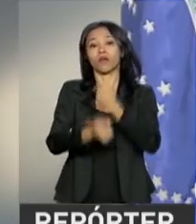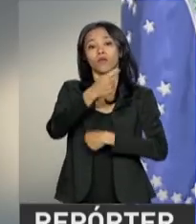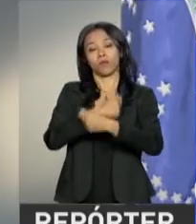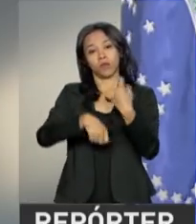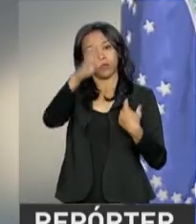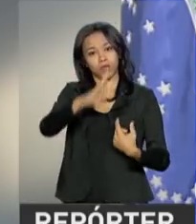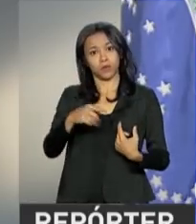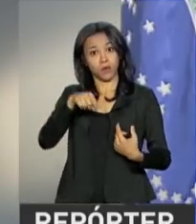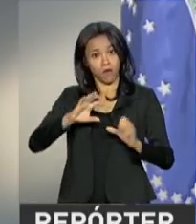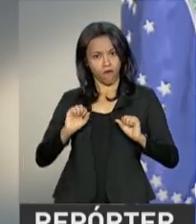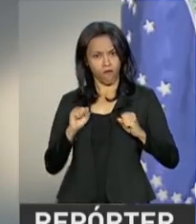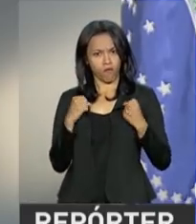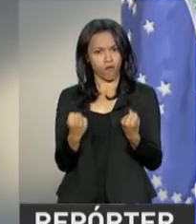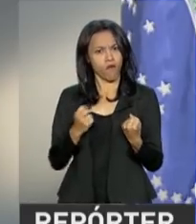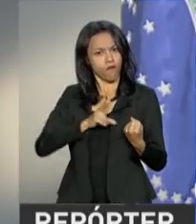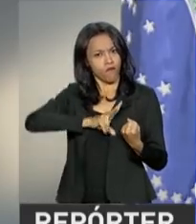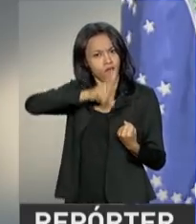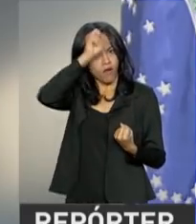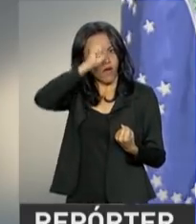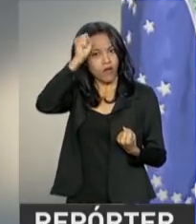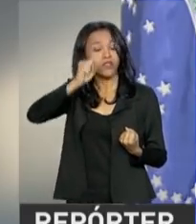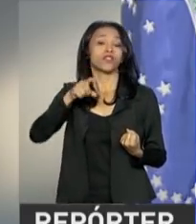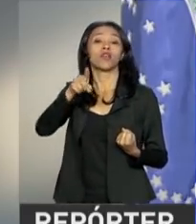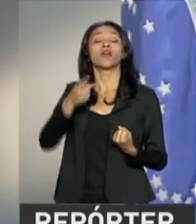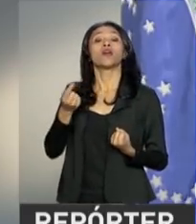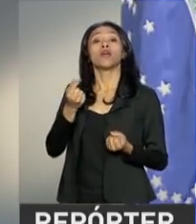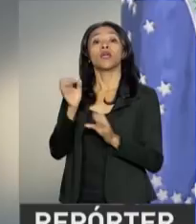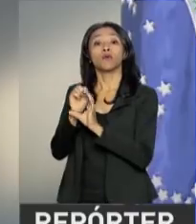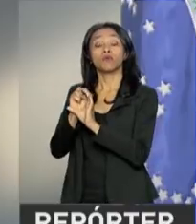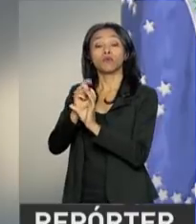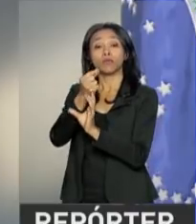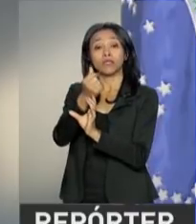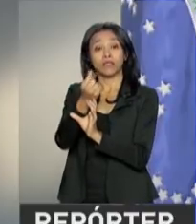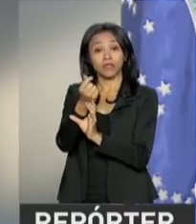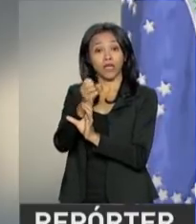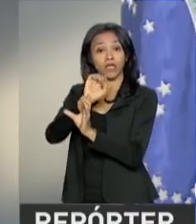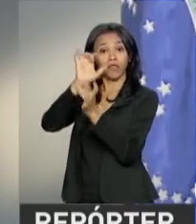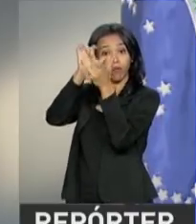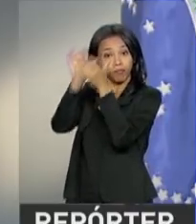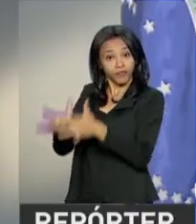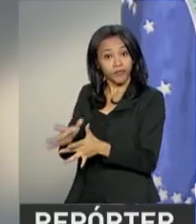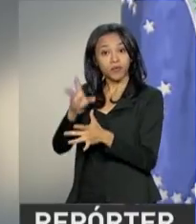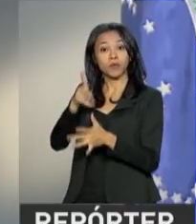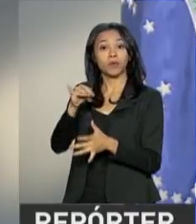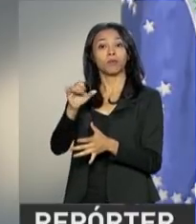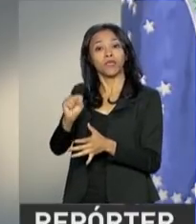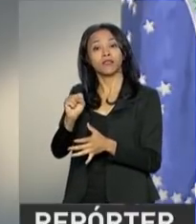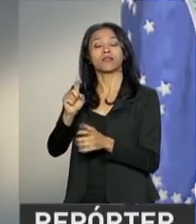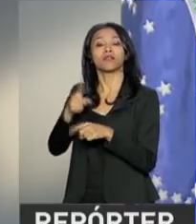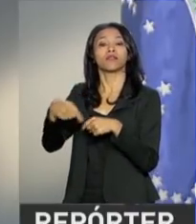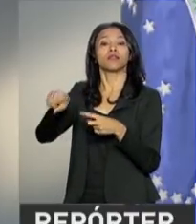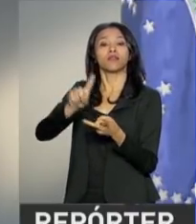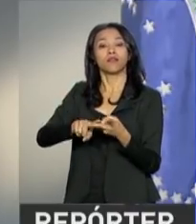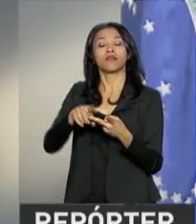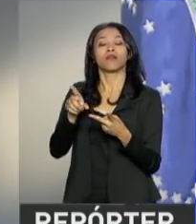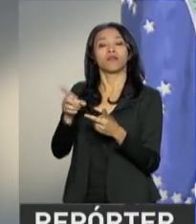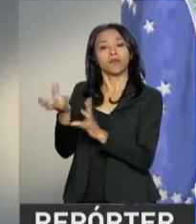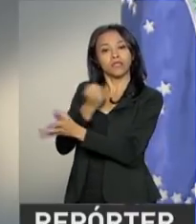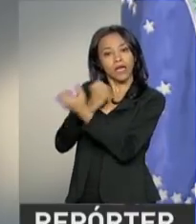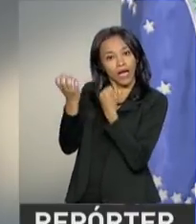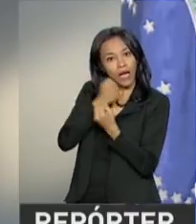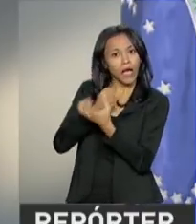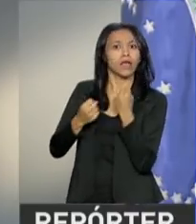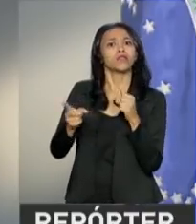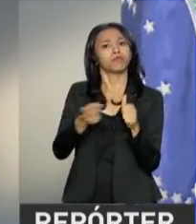forte liberei para você o saldo das contas inativas do fundo de garantia depois tivemos os primeiros